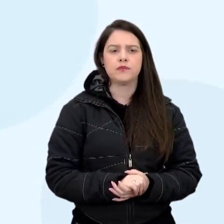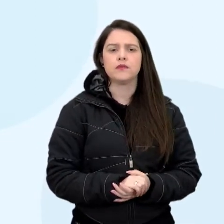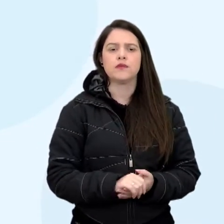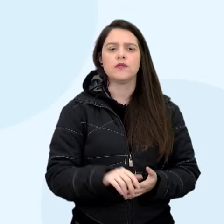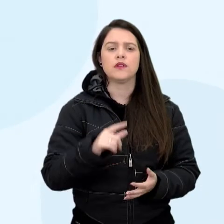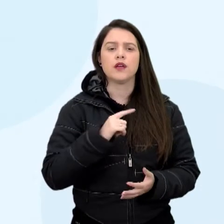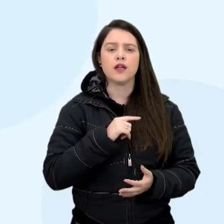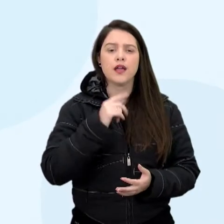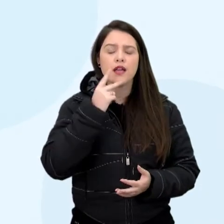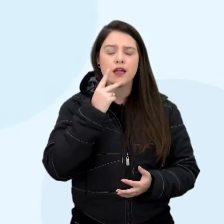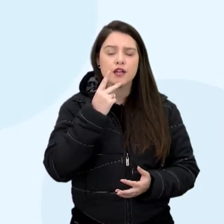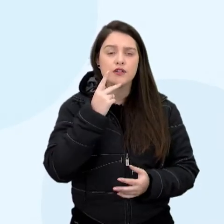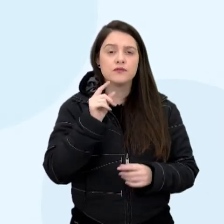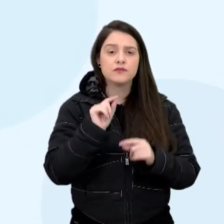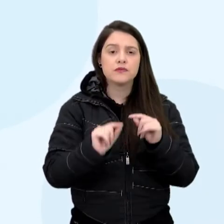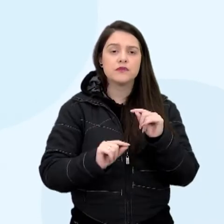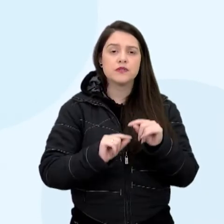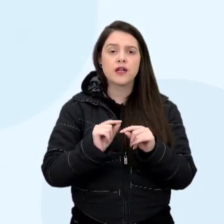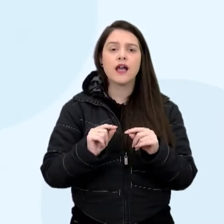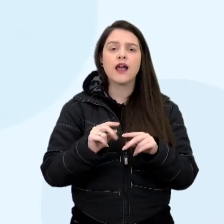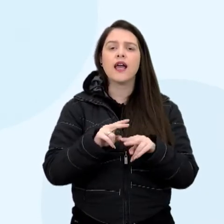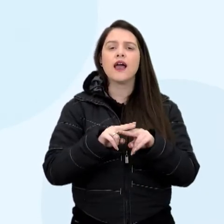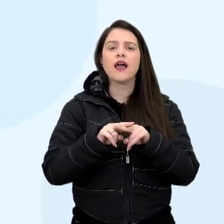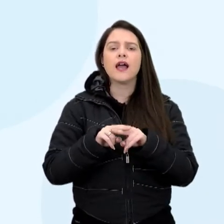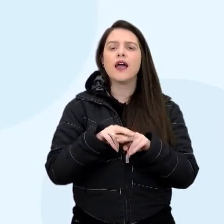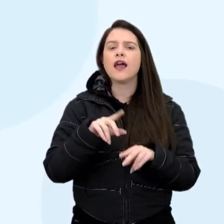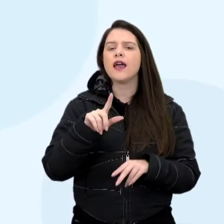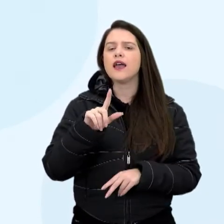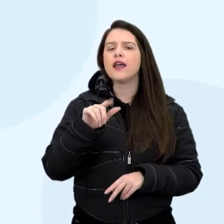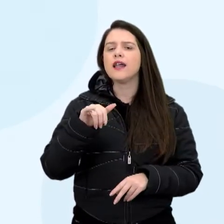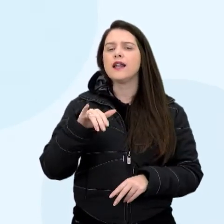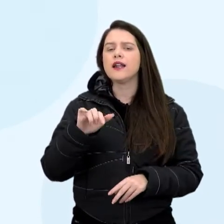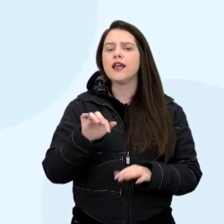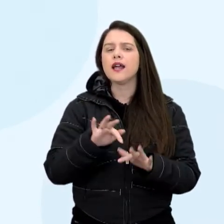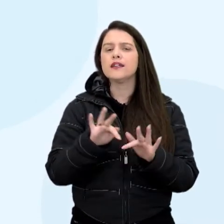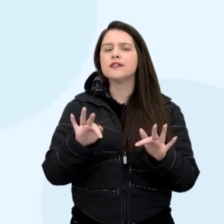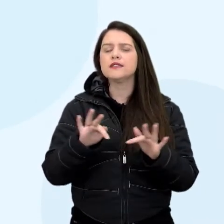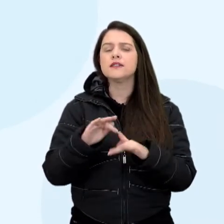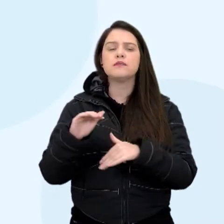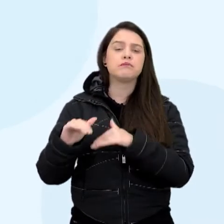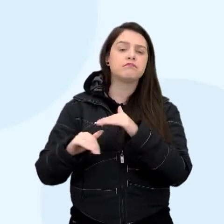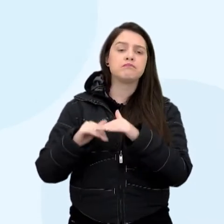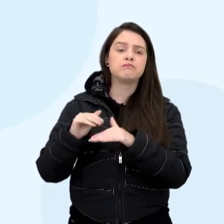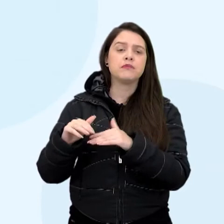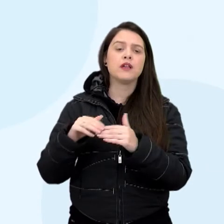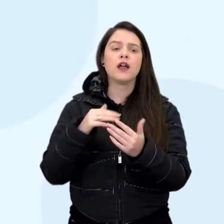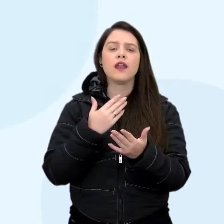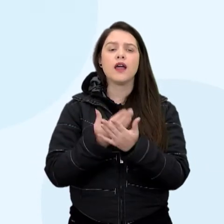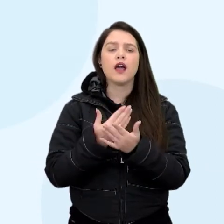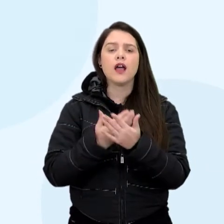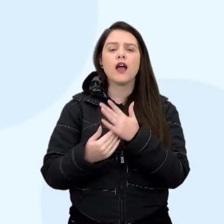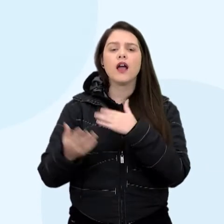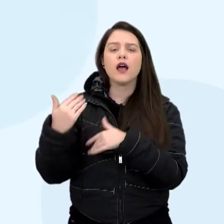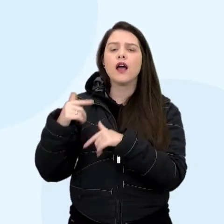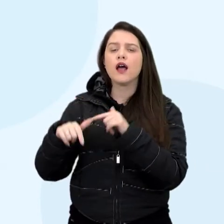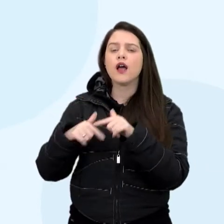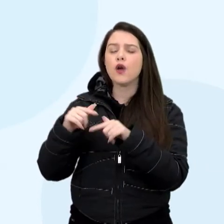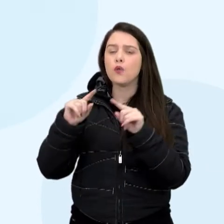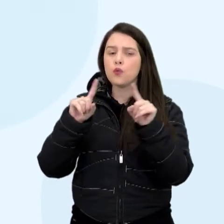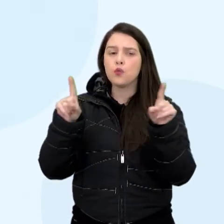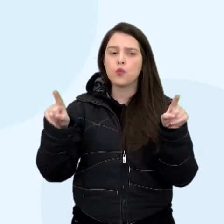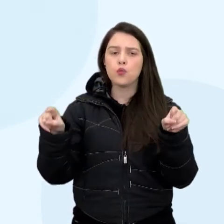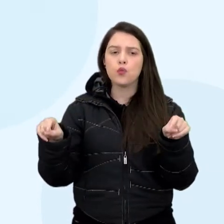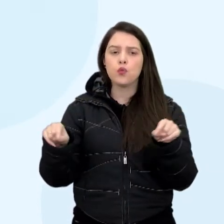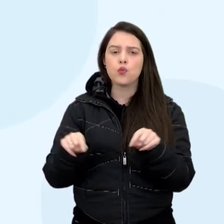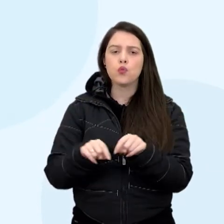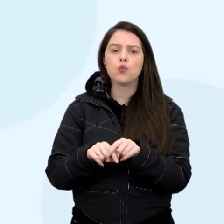vai falar? Tá? A regressão linear simples, o desenvolvimento. Na aula anterior nós trabalhamos um quadro auxiliar, daí a gente vai dar uma